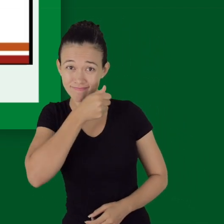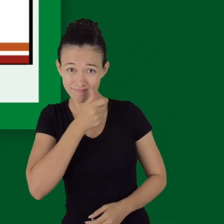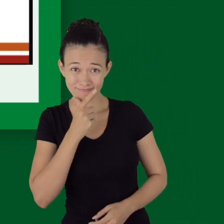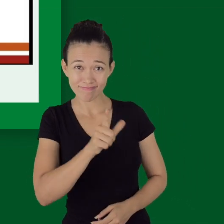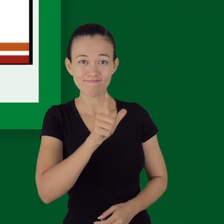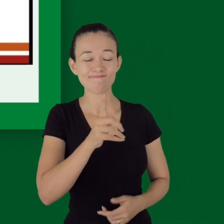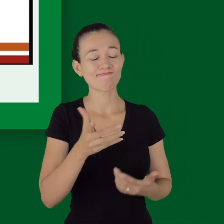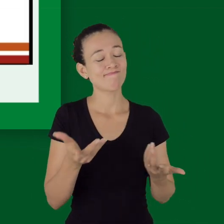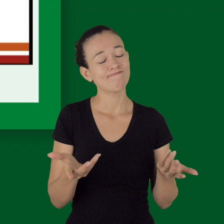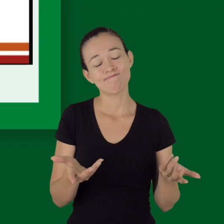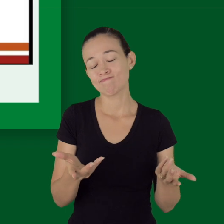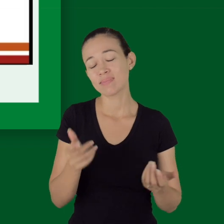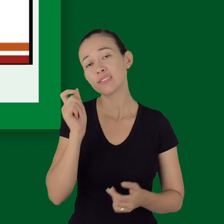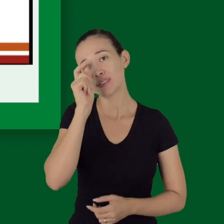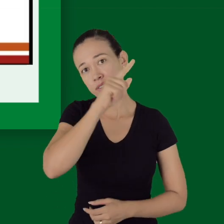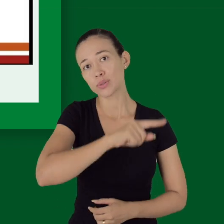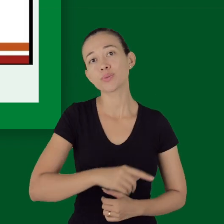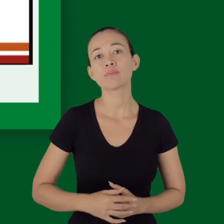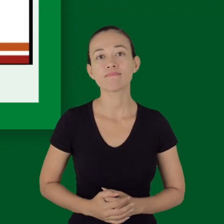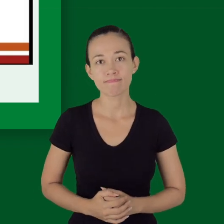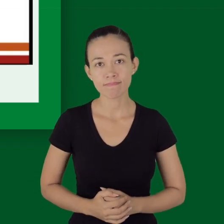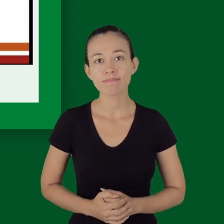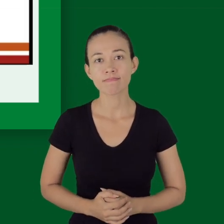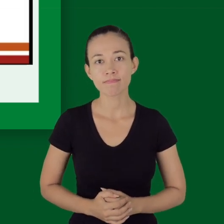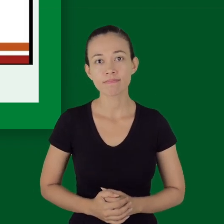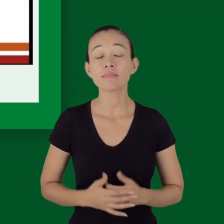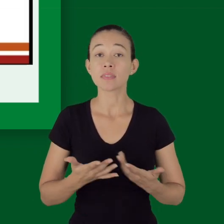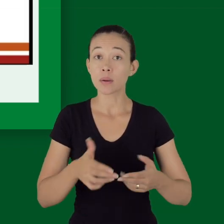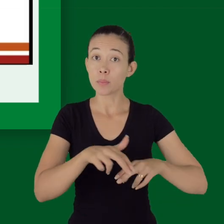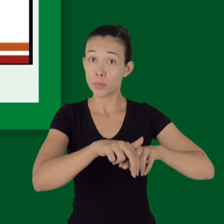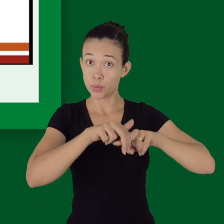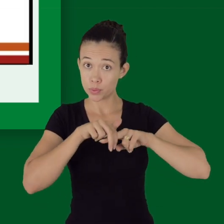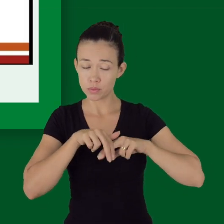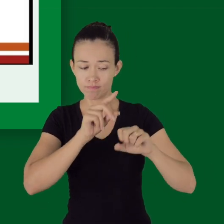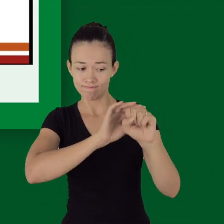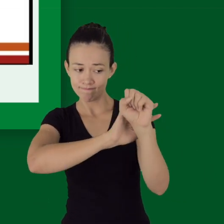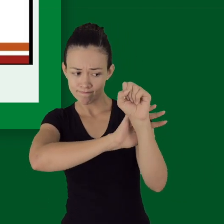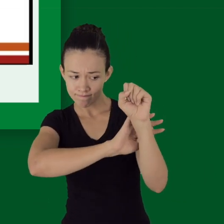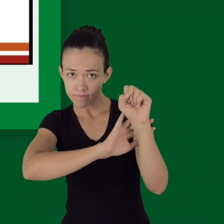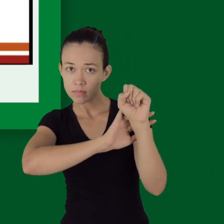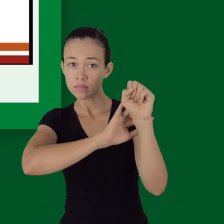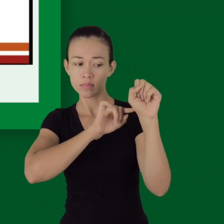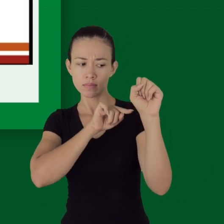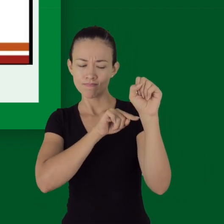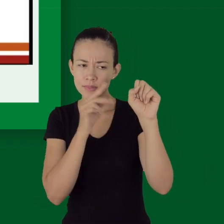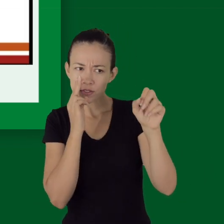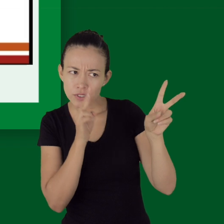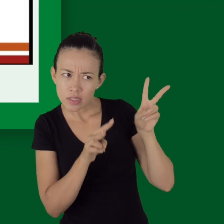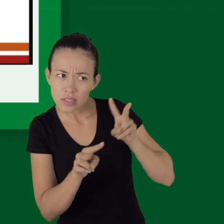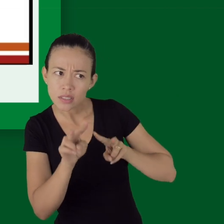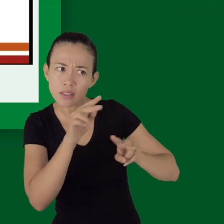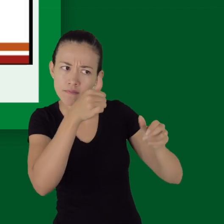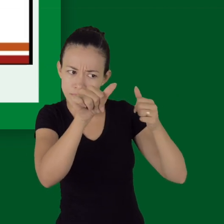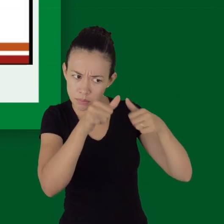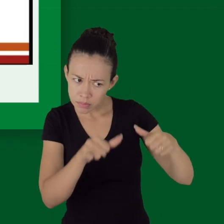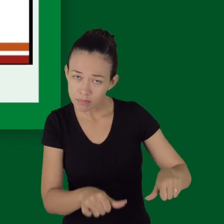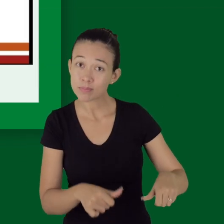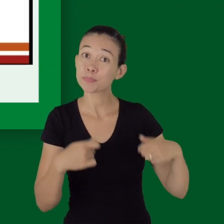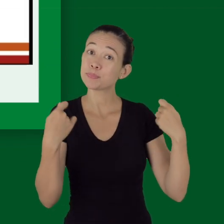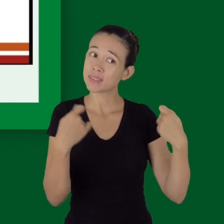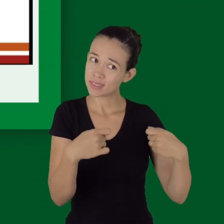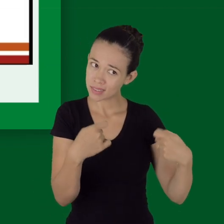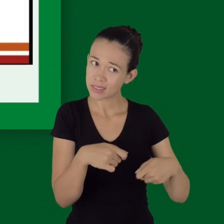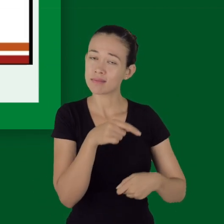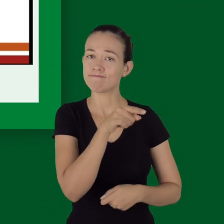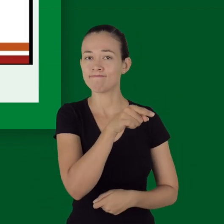sem um suporte ventilatório. Por isso, a área cervical é uma área tão nobre. É uma área que requer tanto cuidado, que